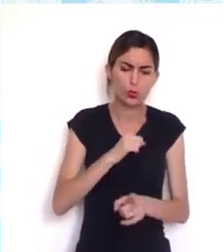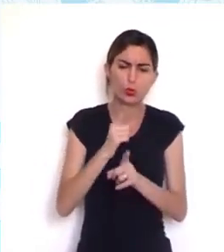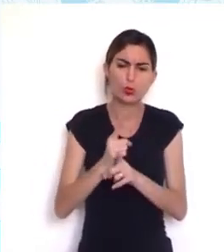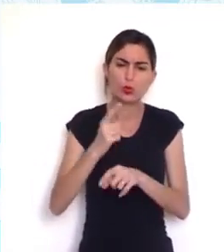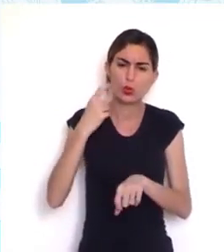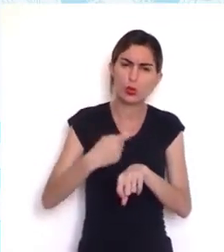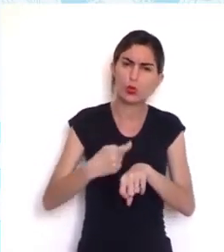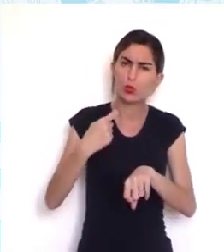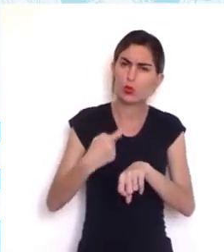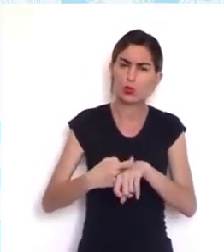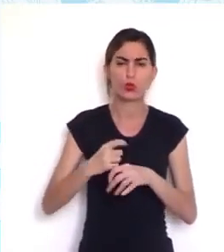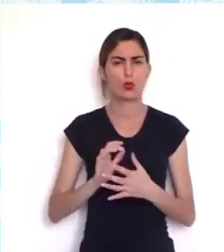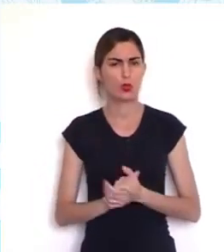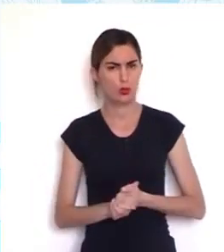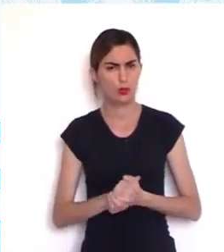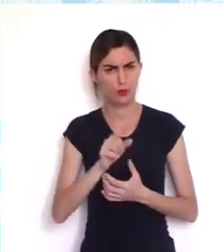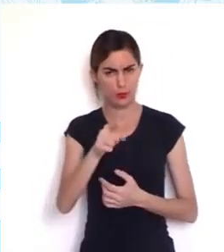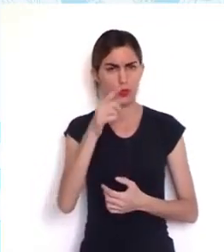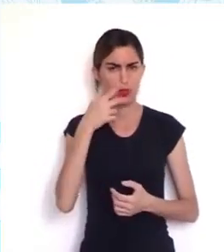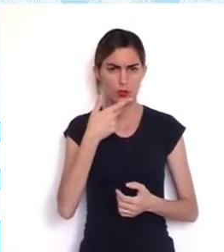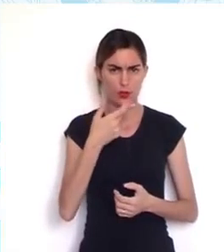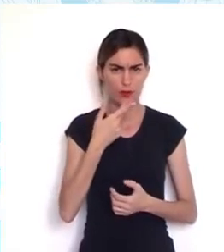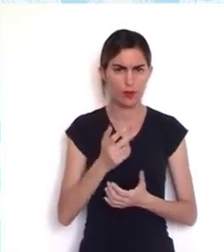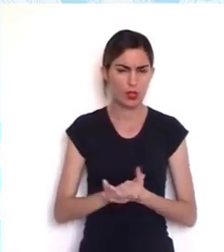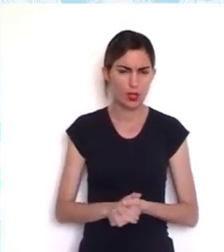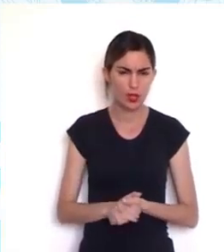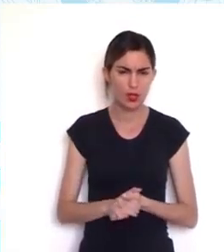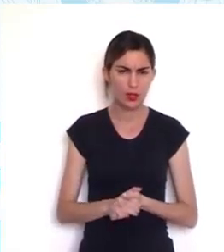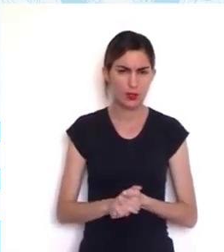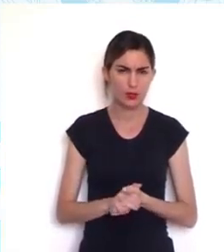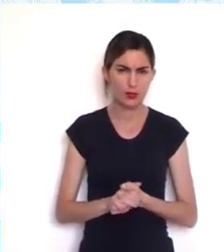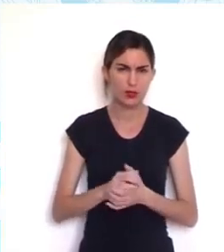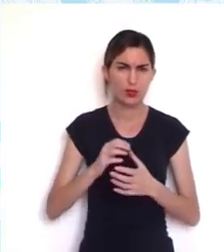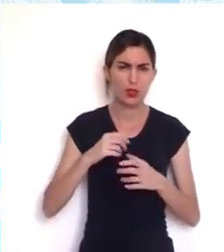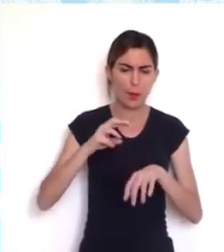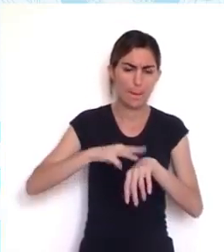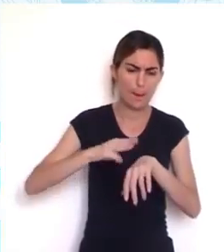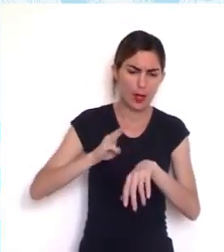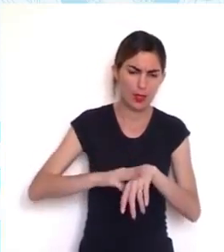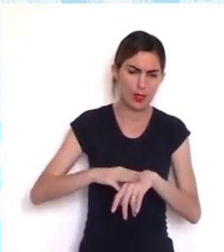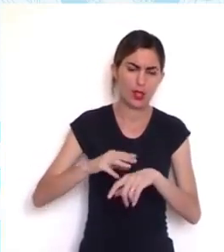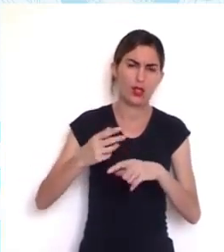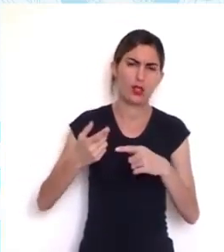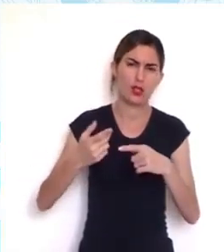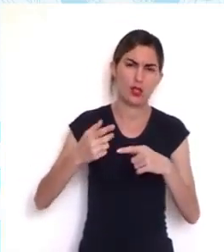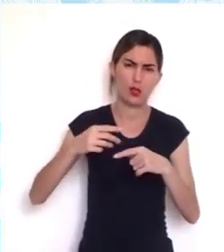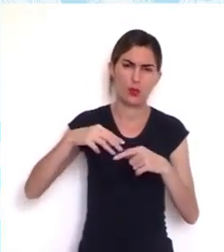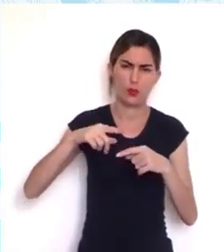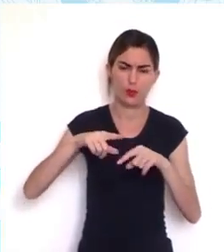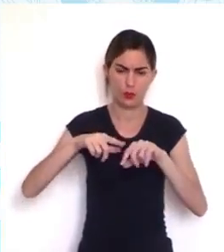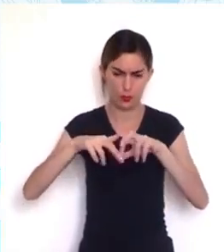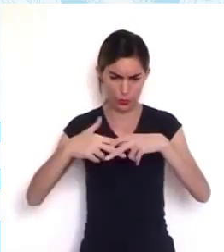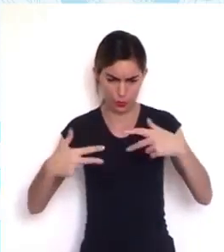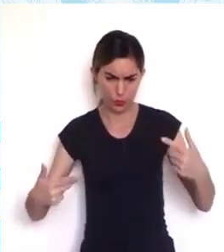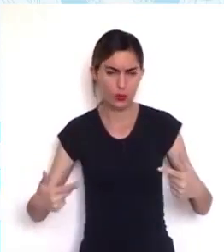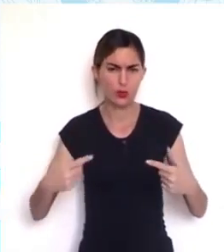encontra solidificado? Você já ouviu falar sobre pressão? Sobre materiais que estão ali sob pressão?